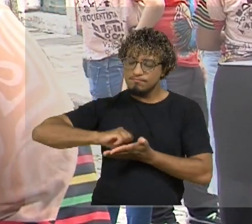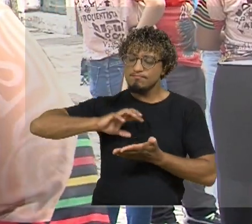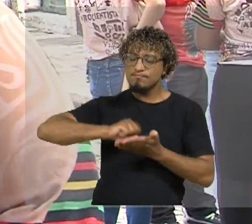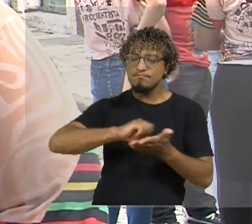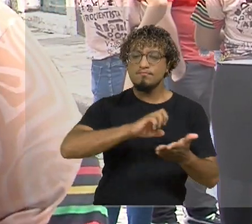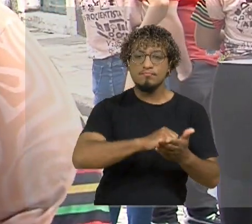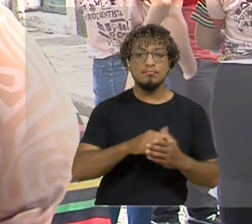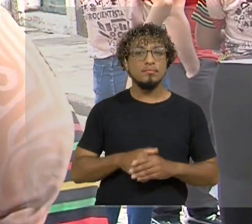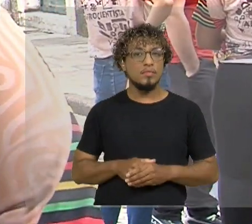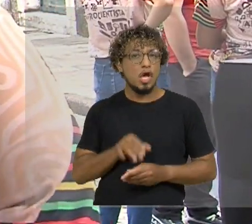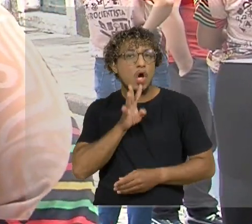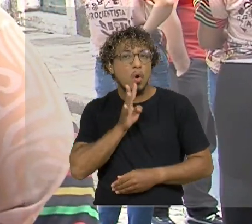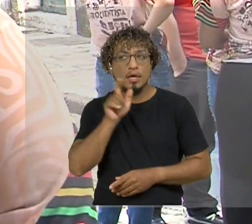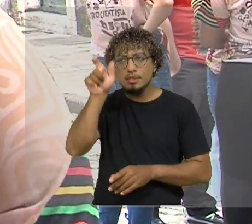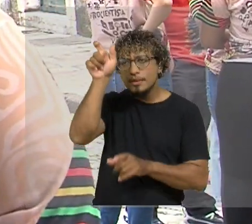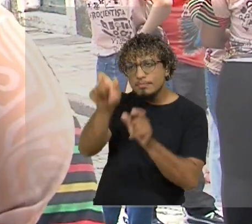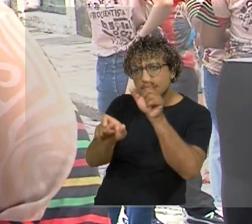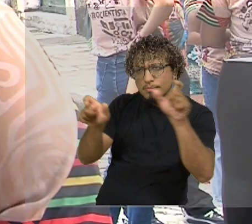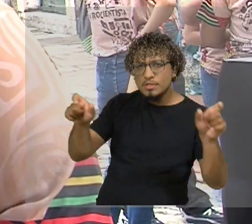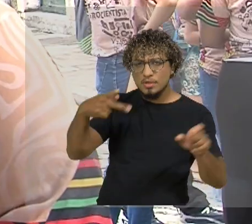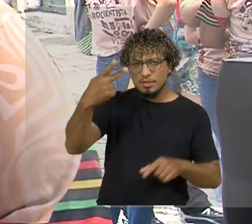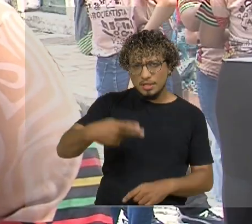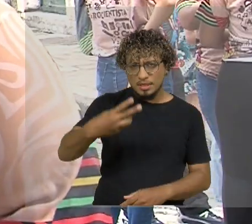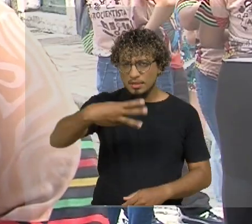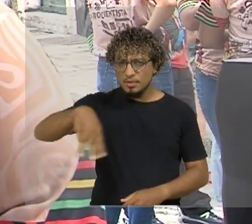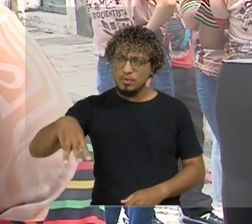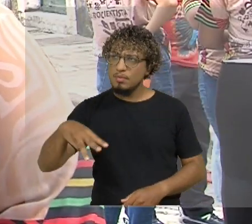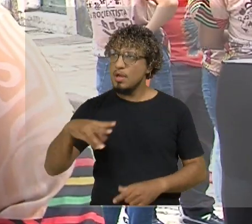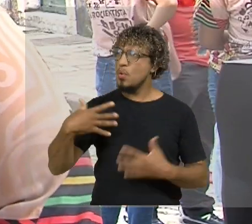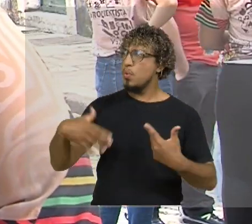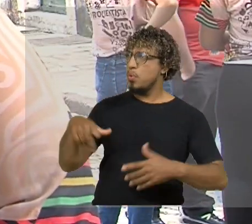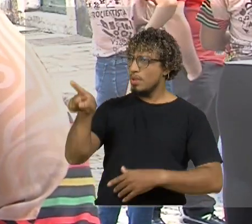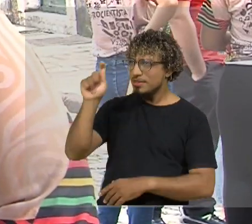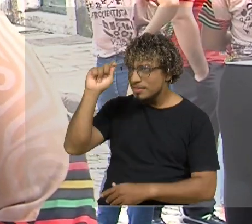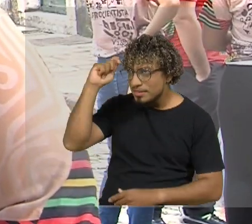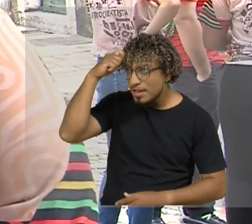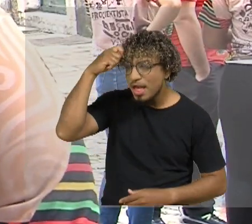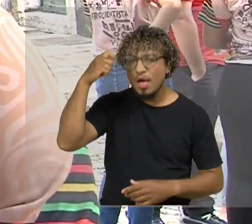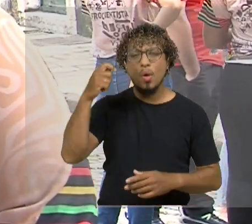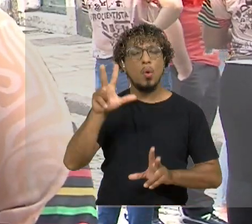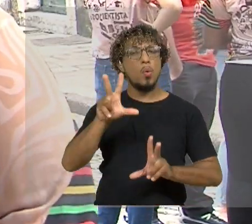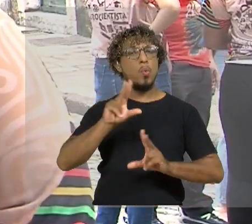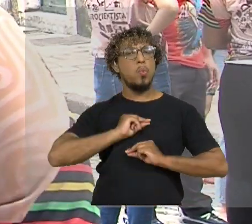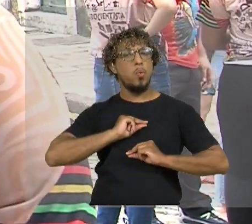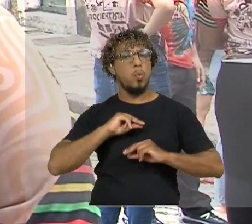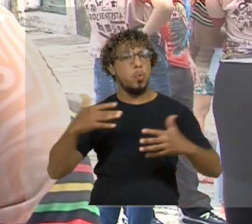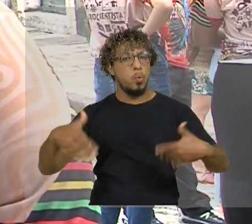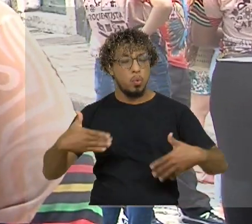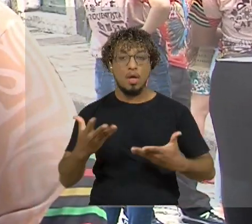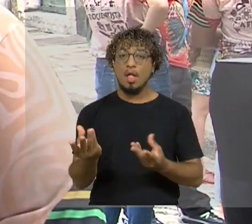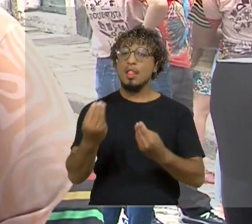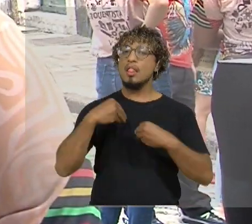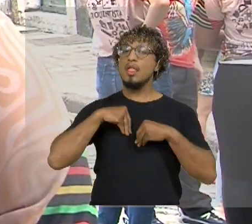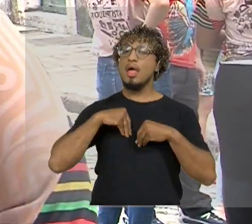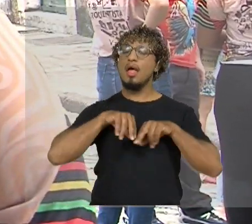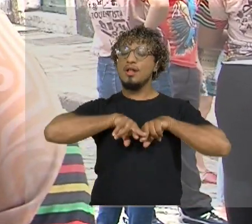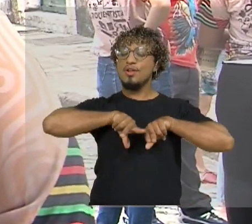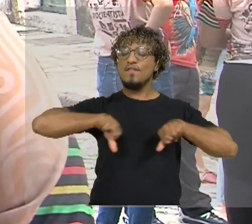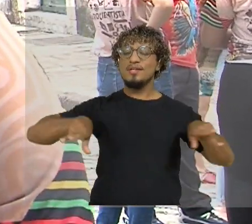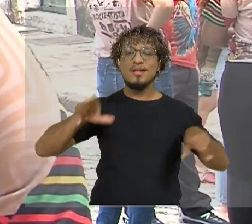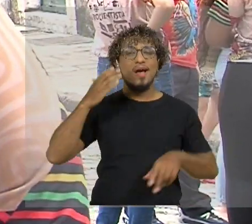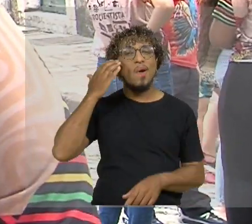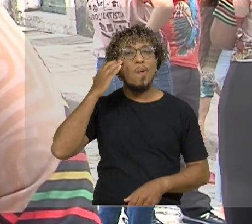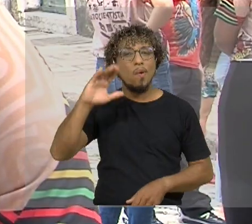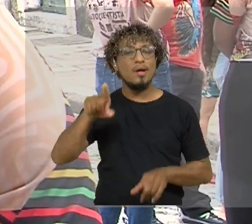figuras maranhenses, figuras negras, vai trazer uma diversidade cultural